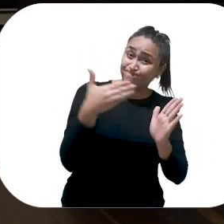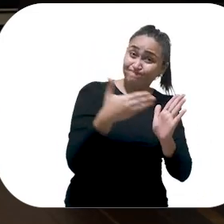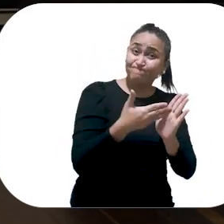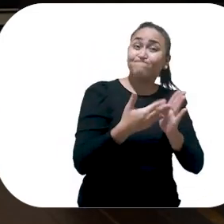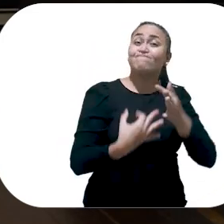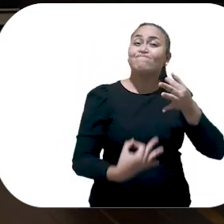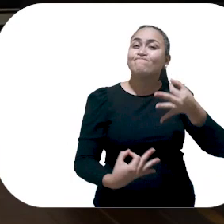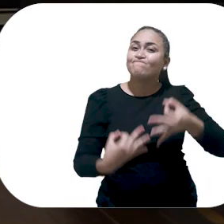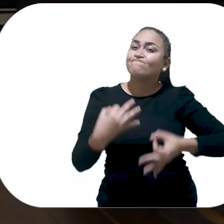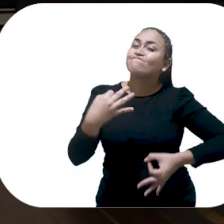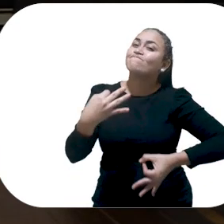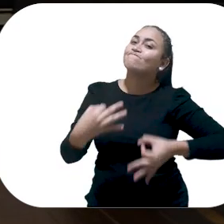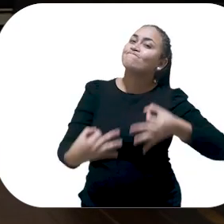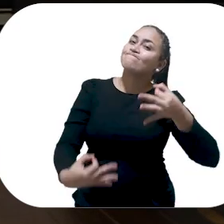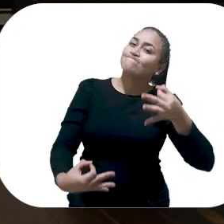juízo.